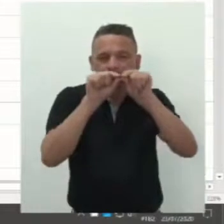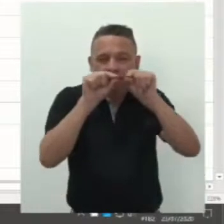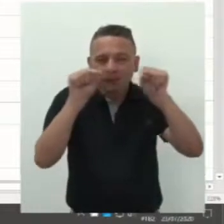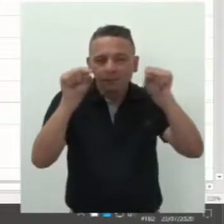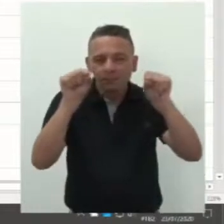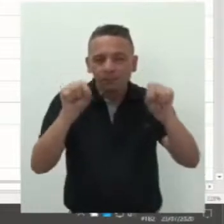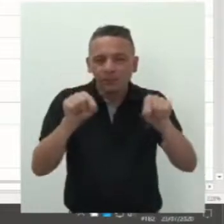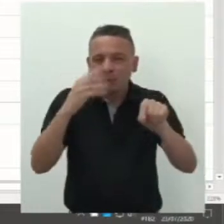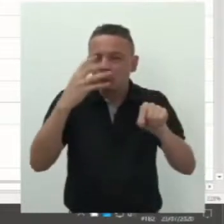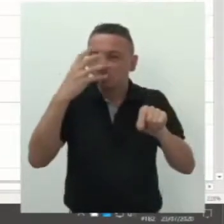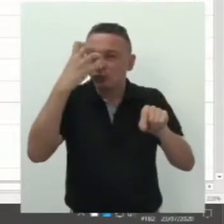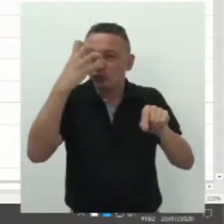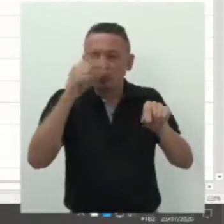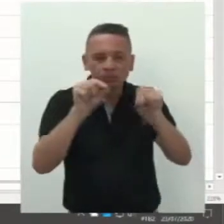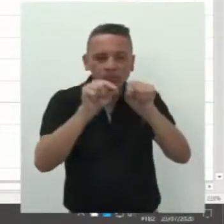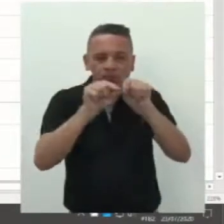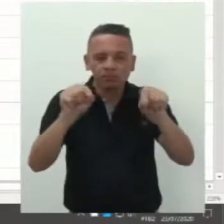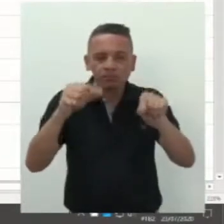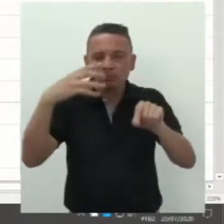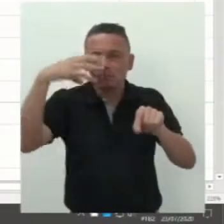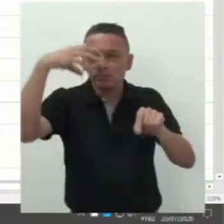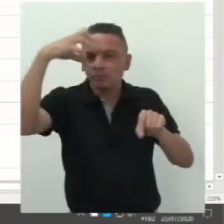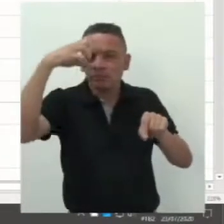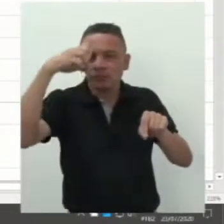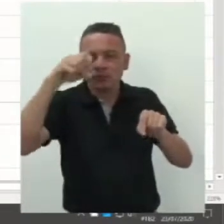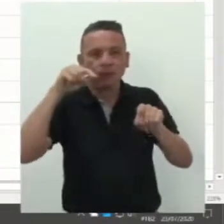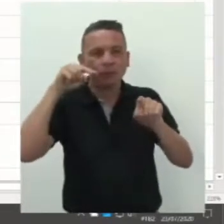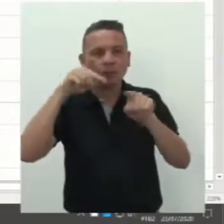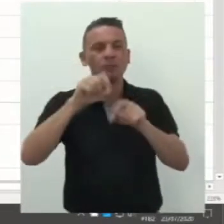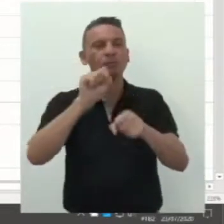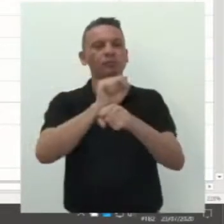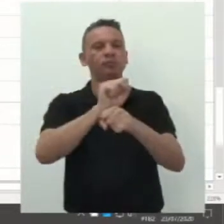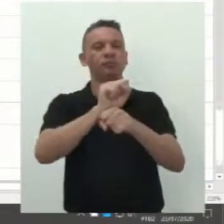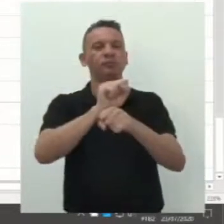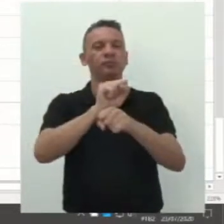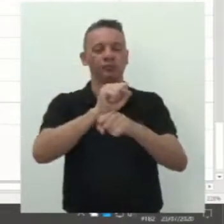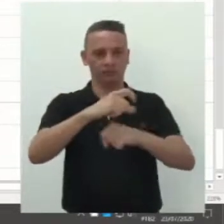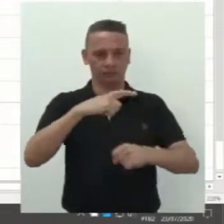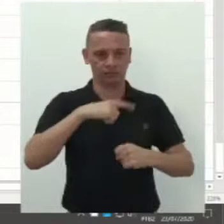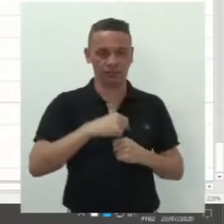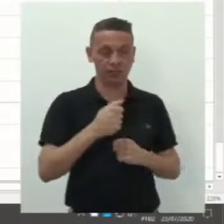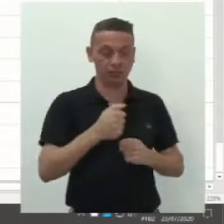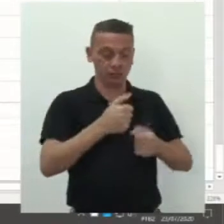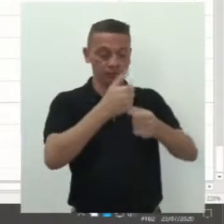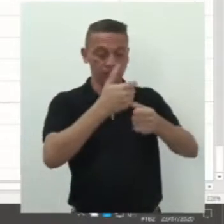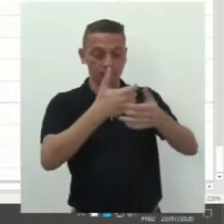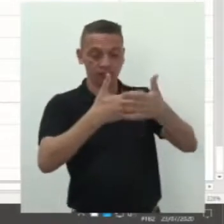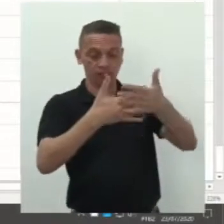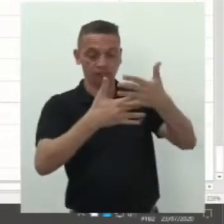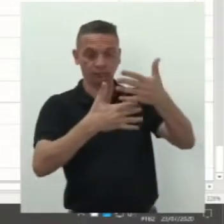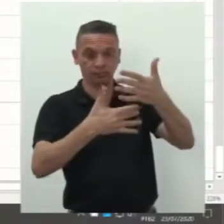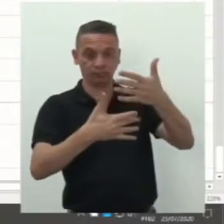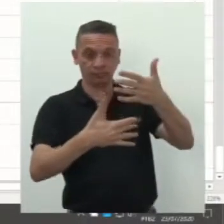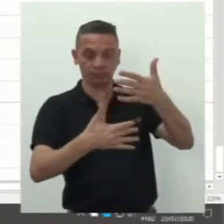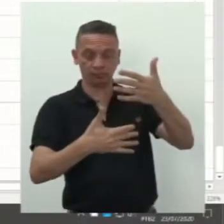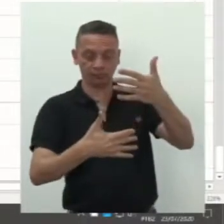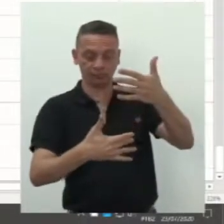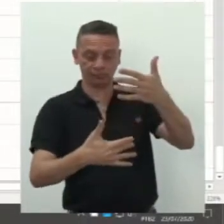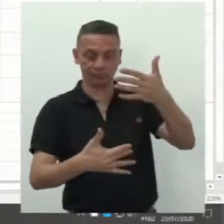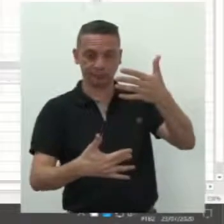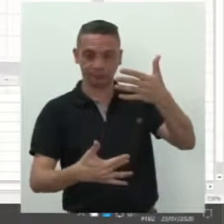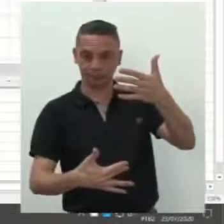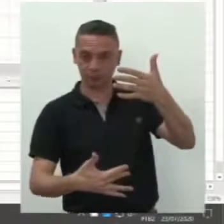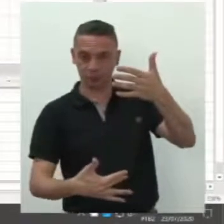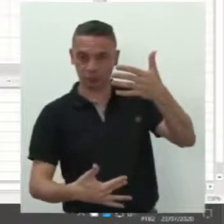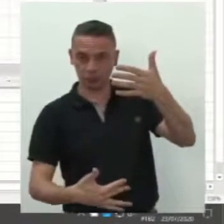escuro. Ele está sinalizando que aqui está congelado. Então, ó, se eu descer, ó, estou descendo minha planilha. Se